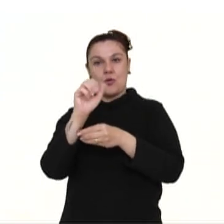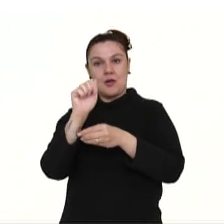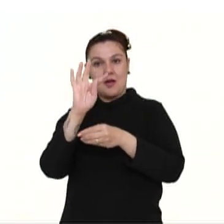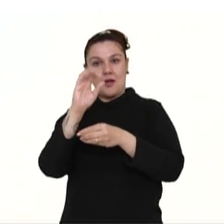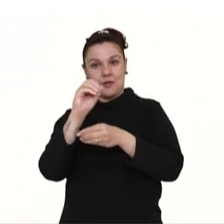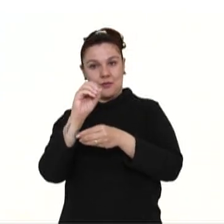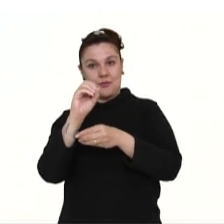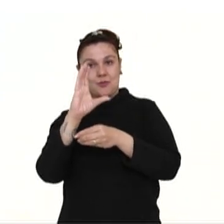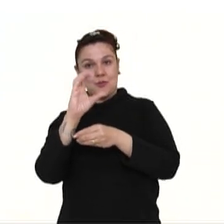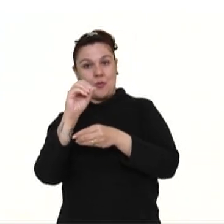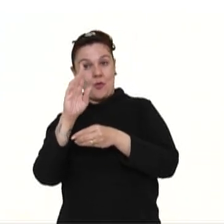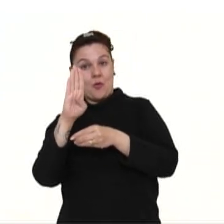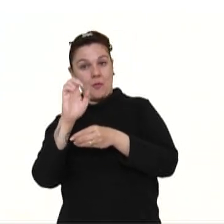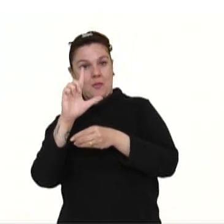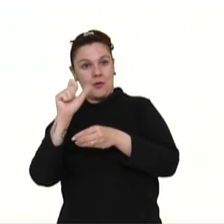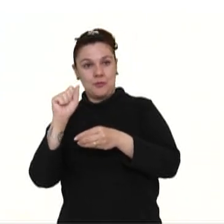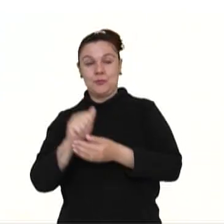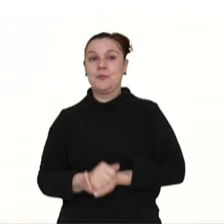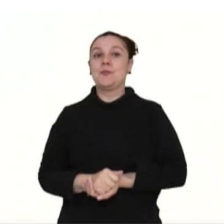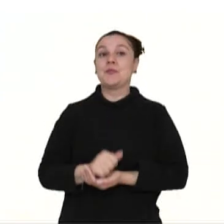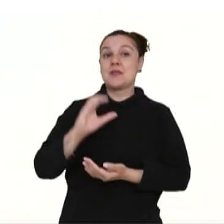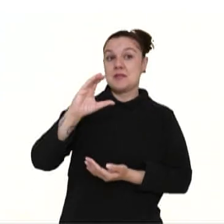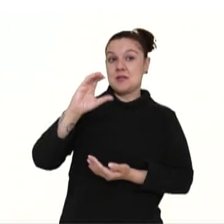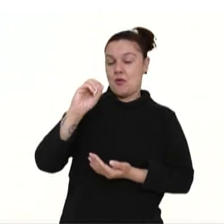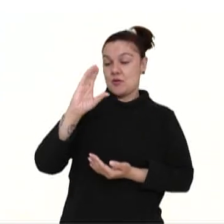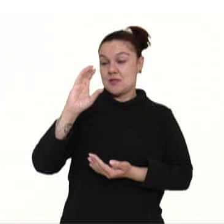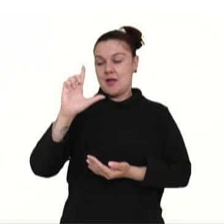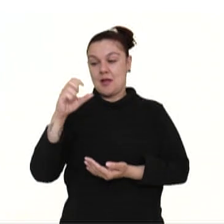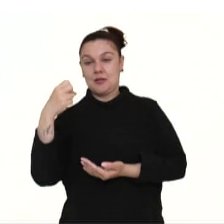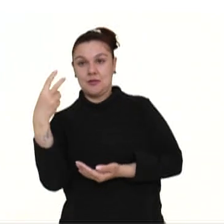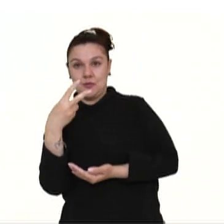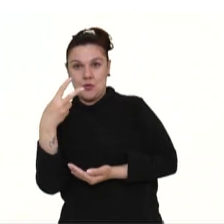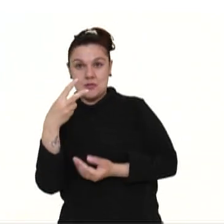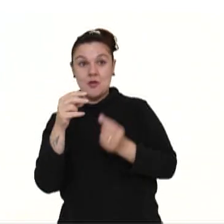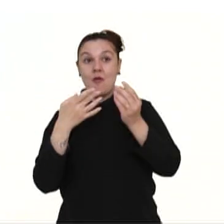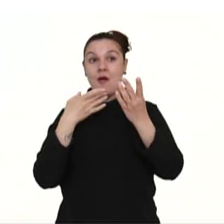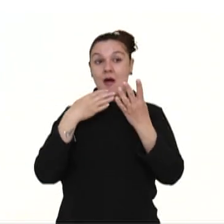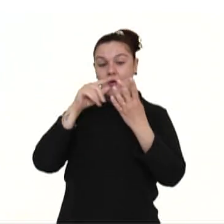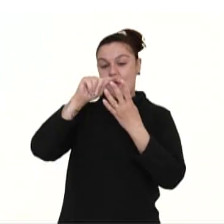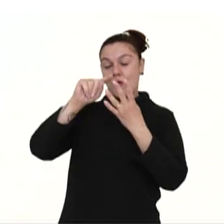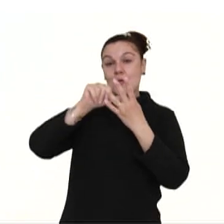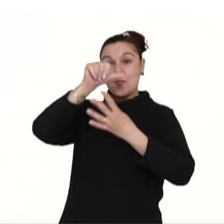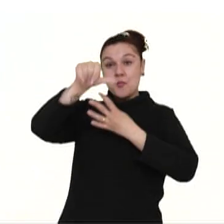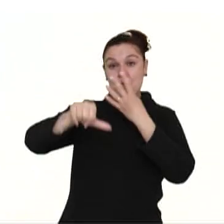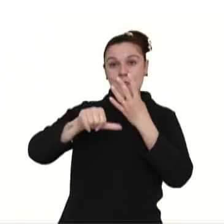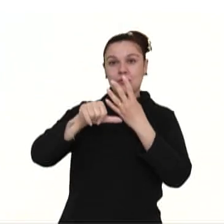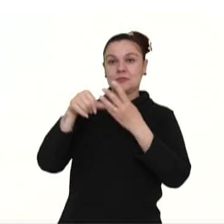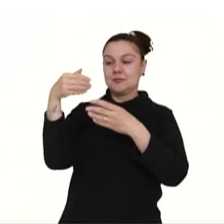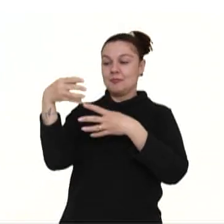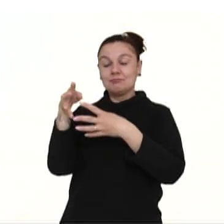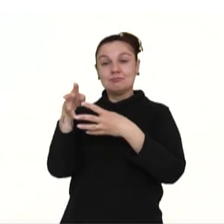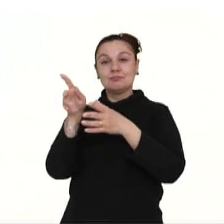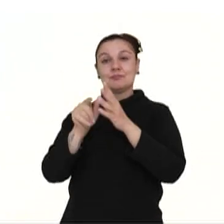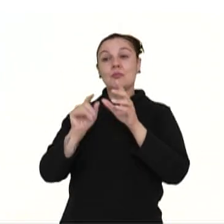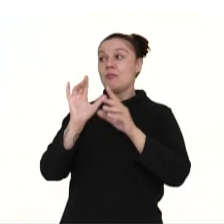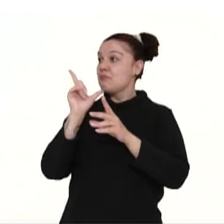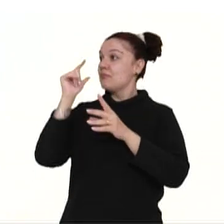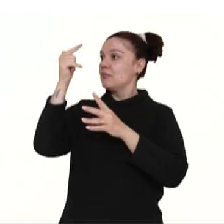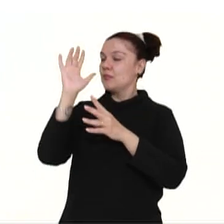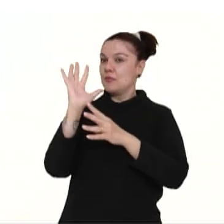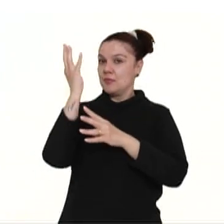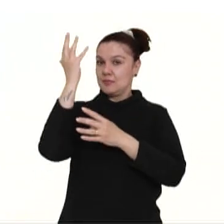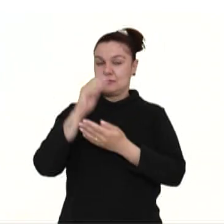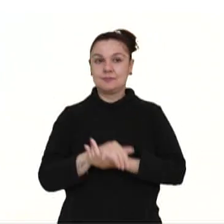cobalto, COCl2, e água. Sua cor se altera de acordo com a umidade do ar. Explique esse fenômeno por meio